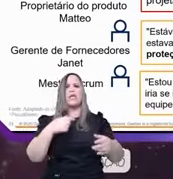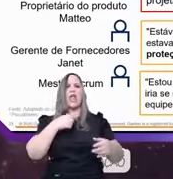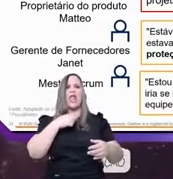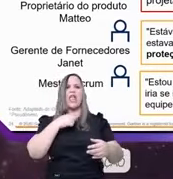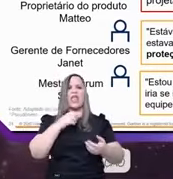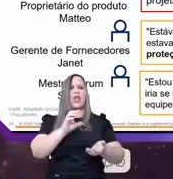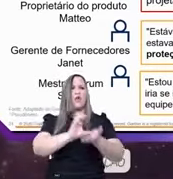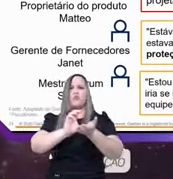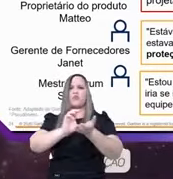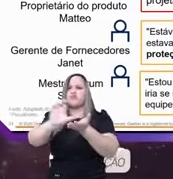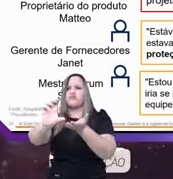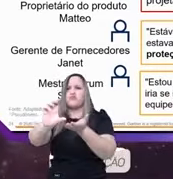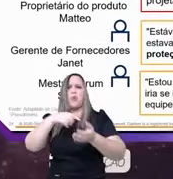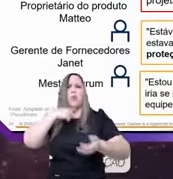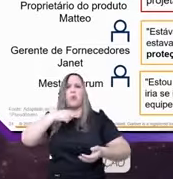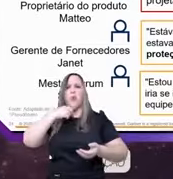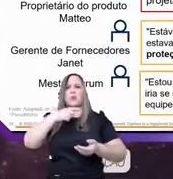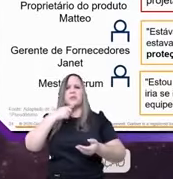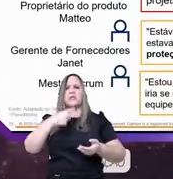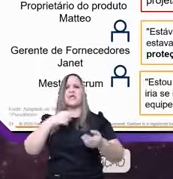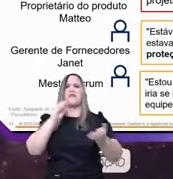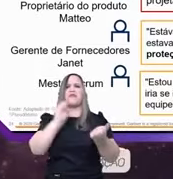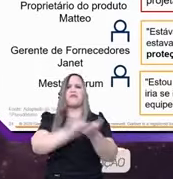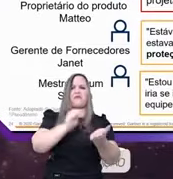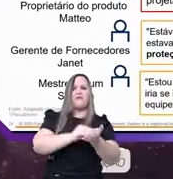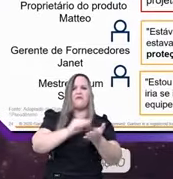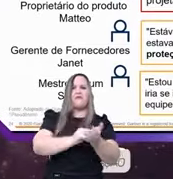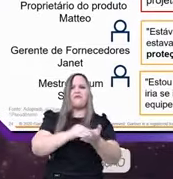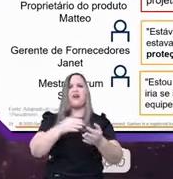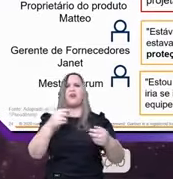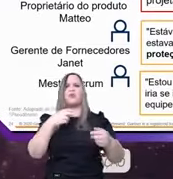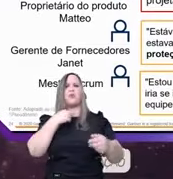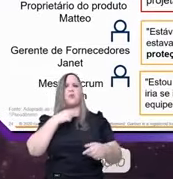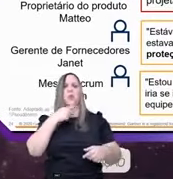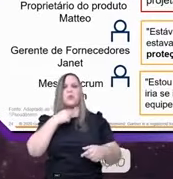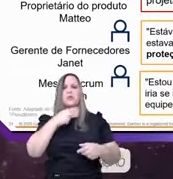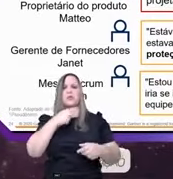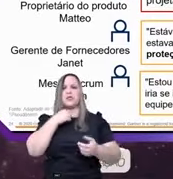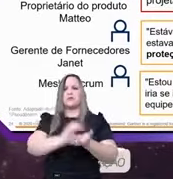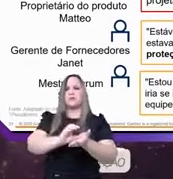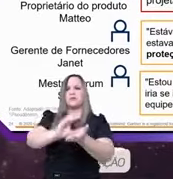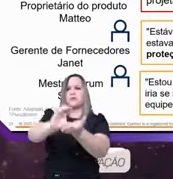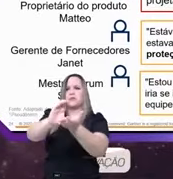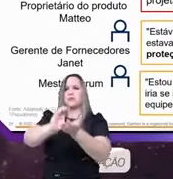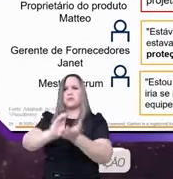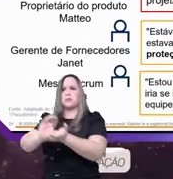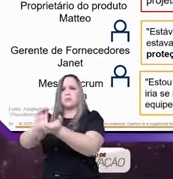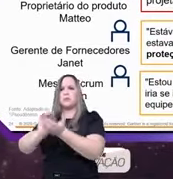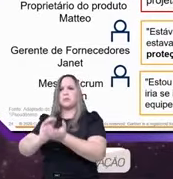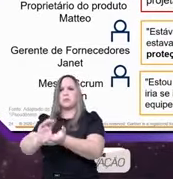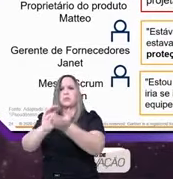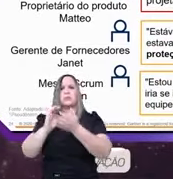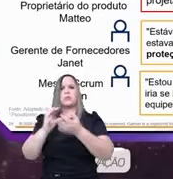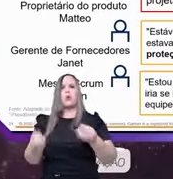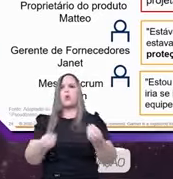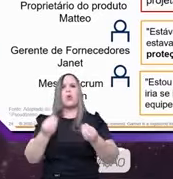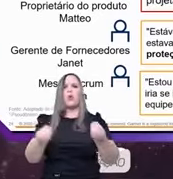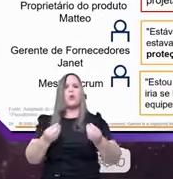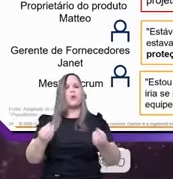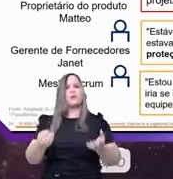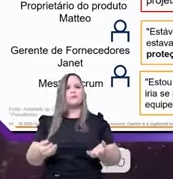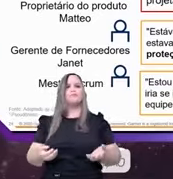não estamos entregando, não existe risco, podemos integrar fluxos, não podemos. Como mitigar isso?